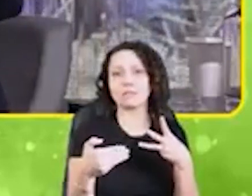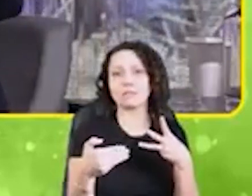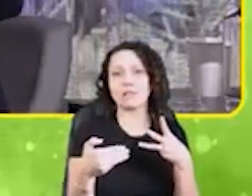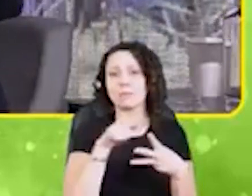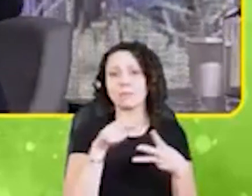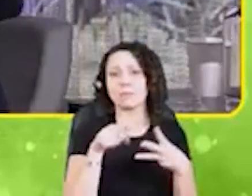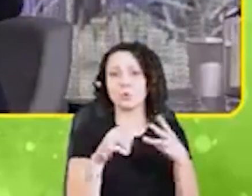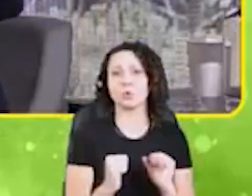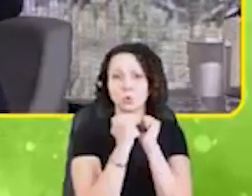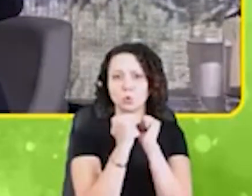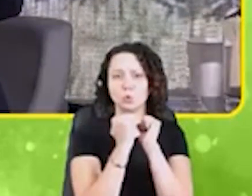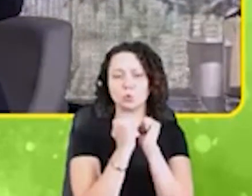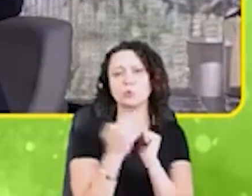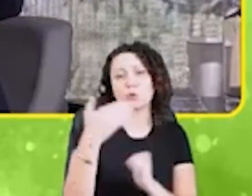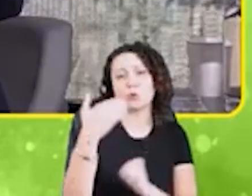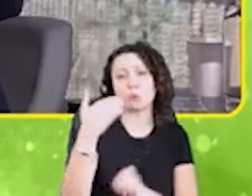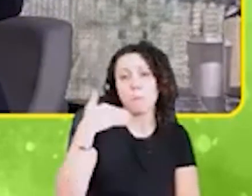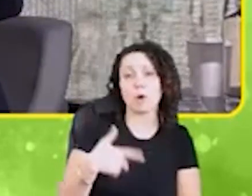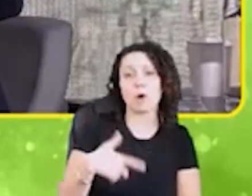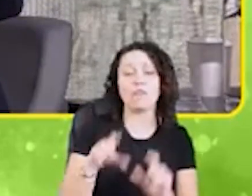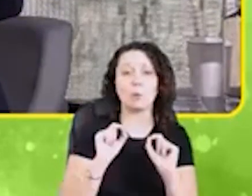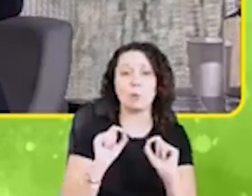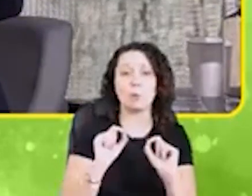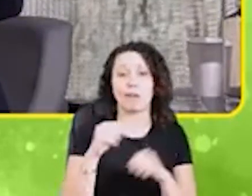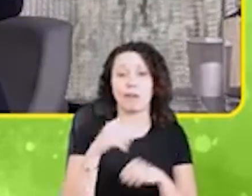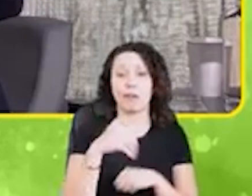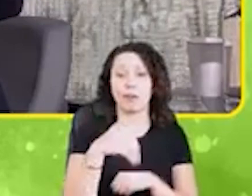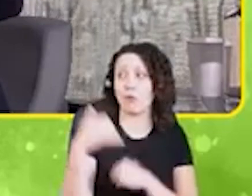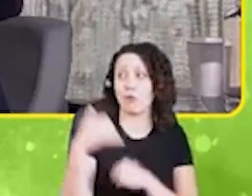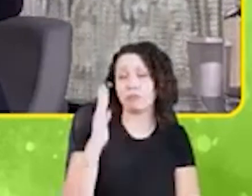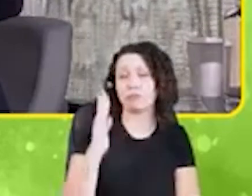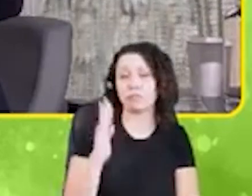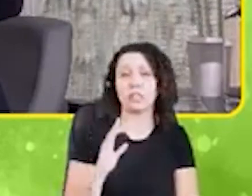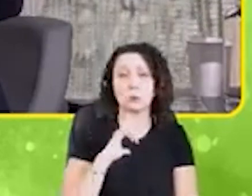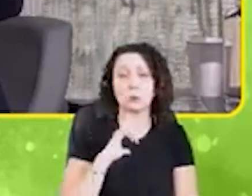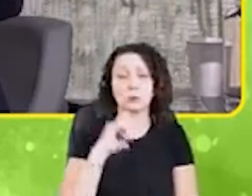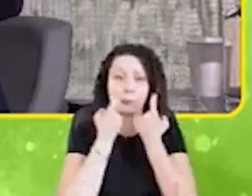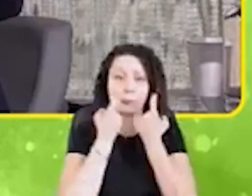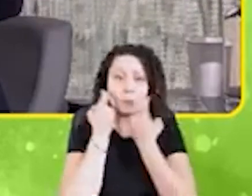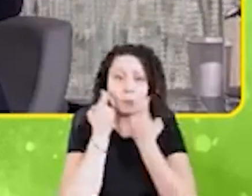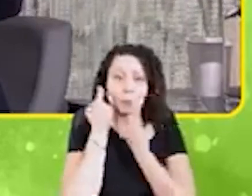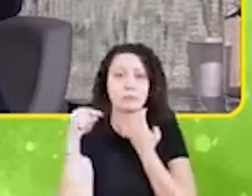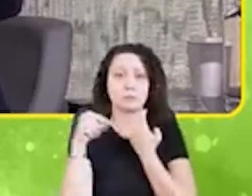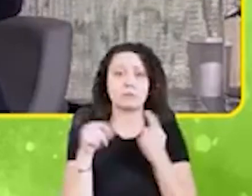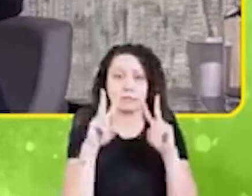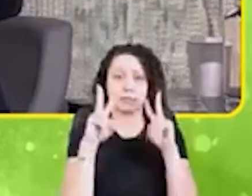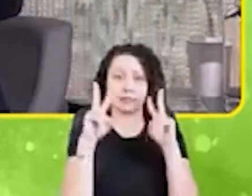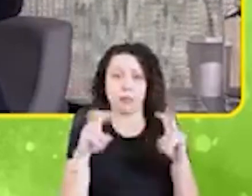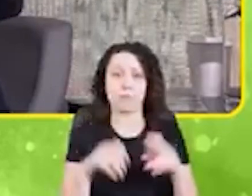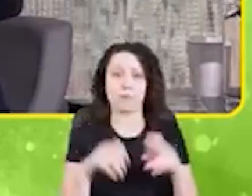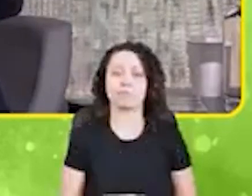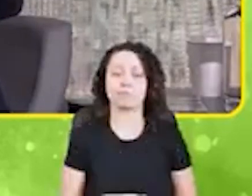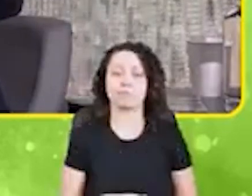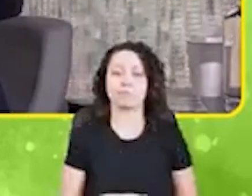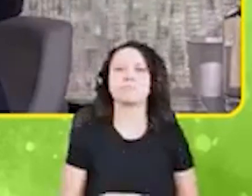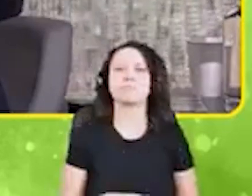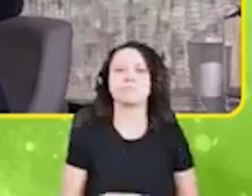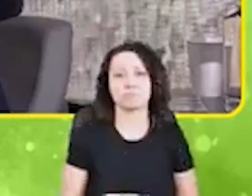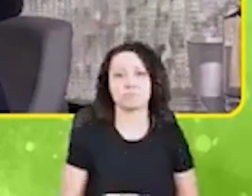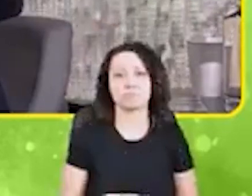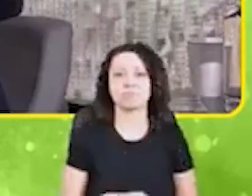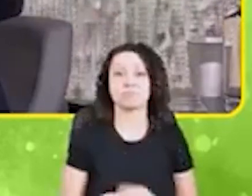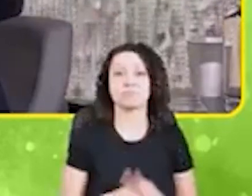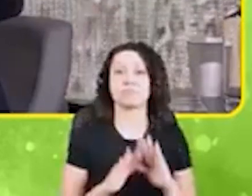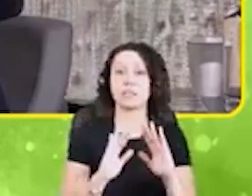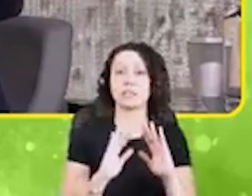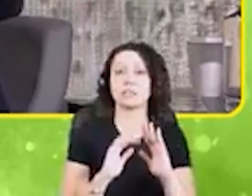de todo o governo federal é tendo em vista a importância do tema e na ocasião foram discutidas as ações que o ministério